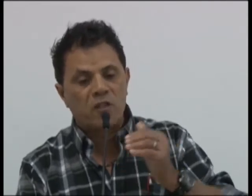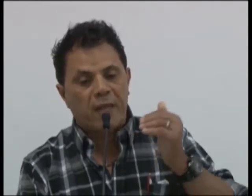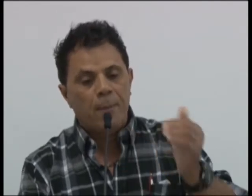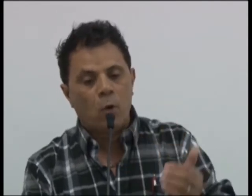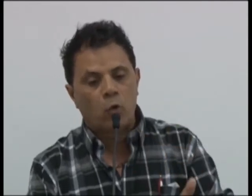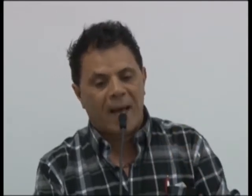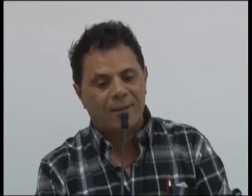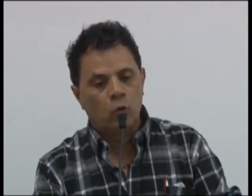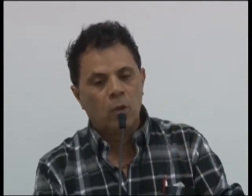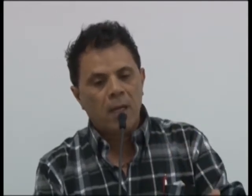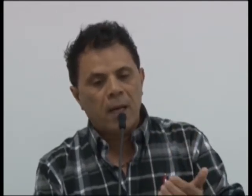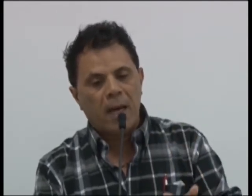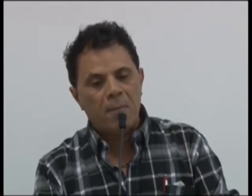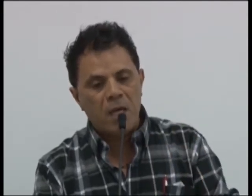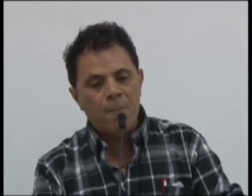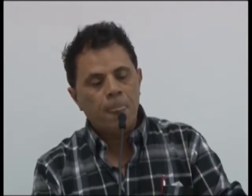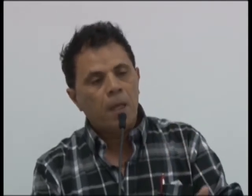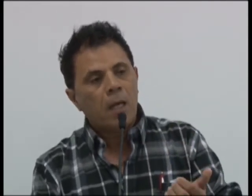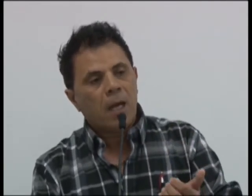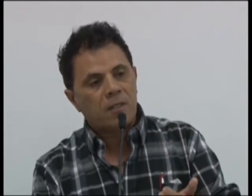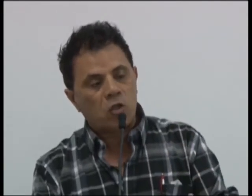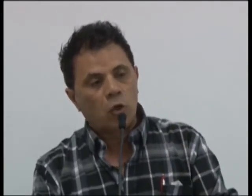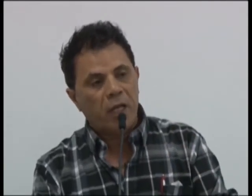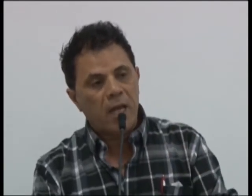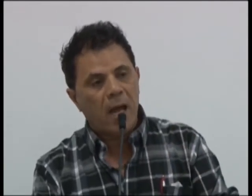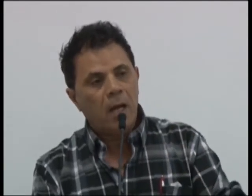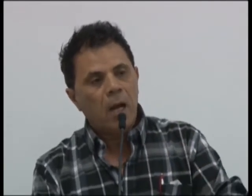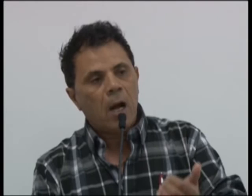Muitas pessoas nos têm procurado, a mim,